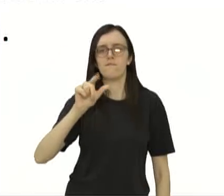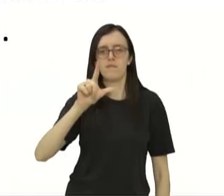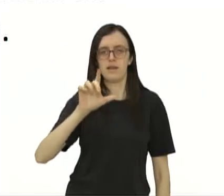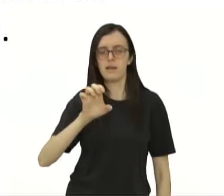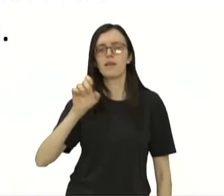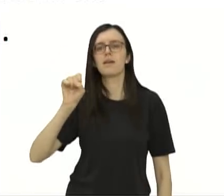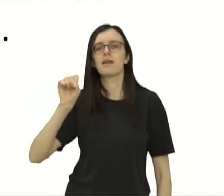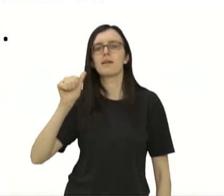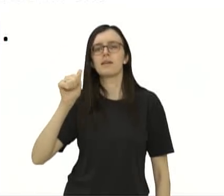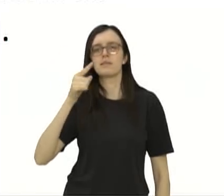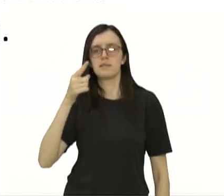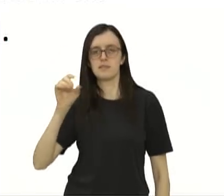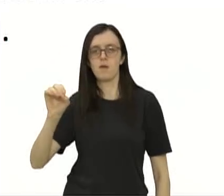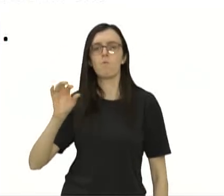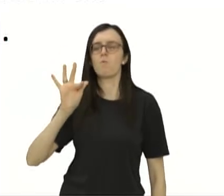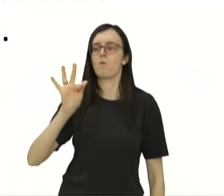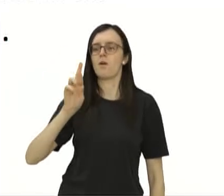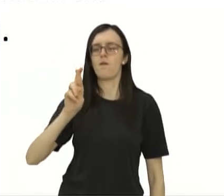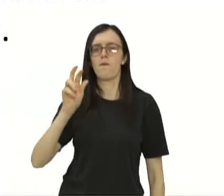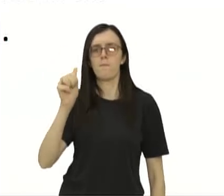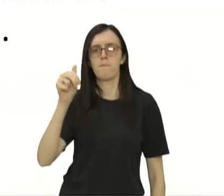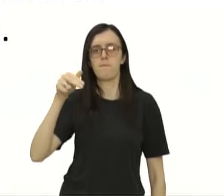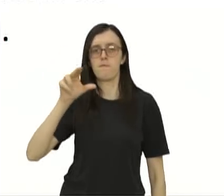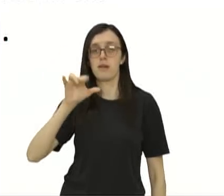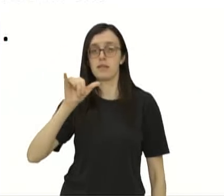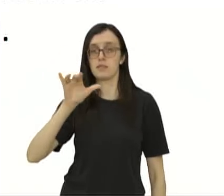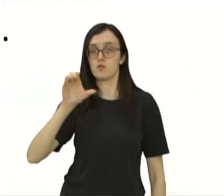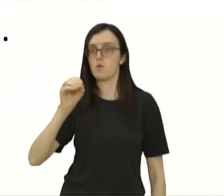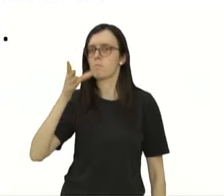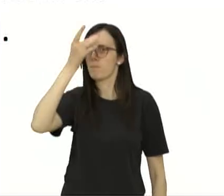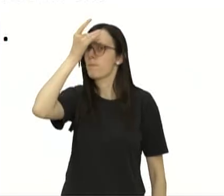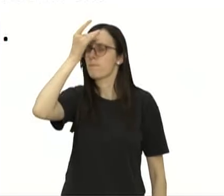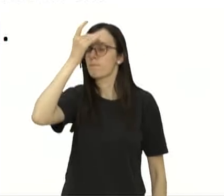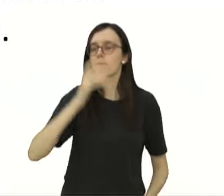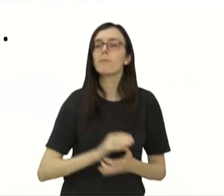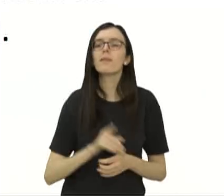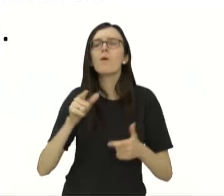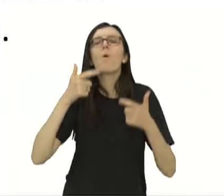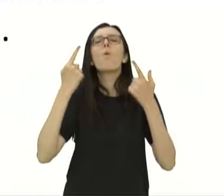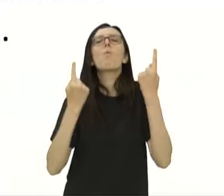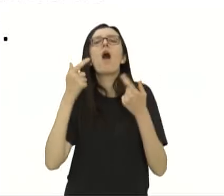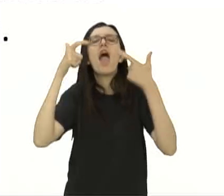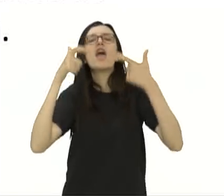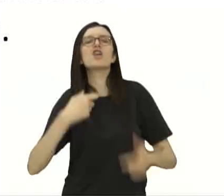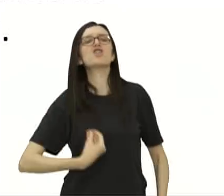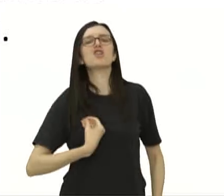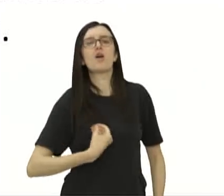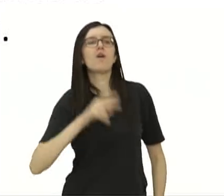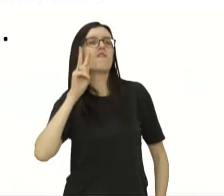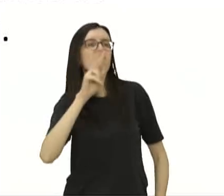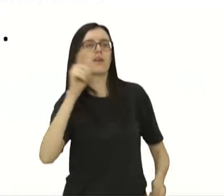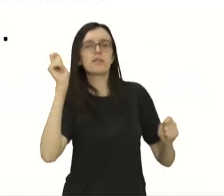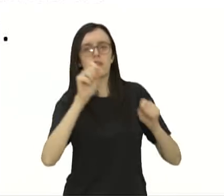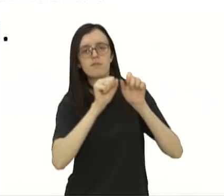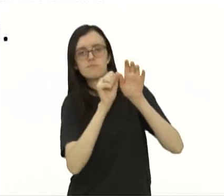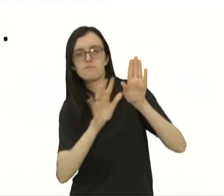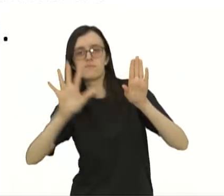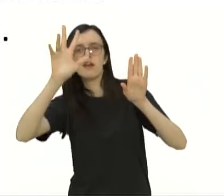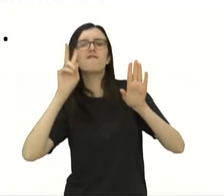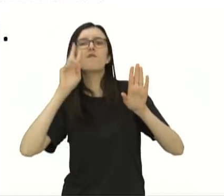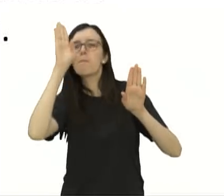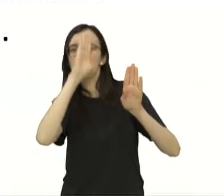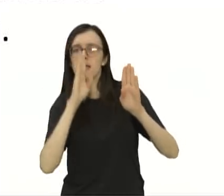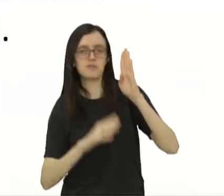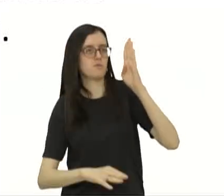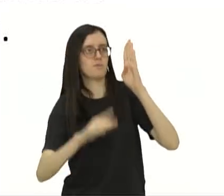mapa, aonde que ela trabalha, né? Qual que é a região que ela atua. Então, a